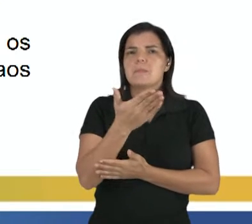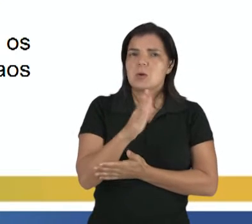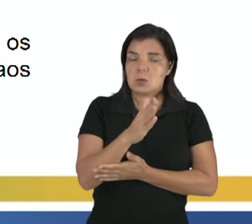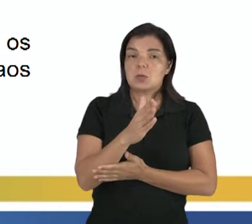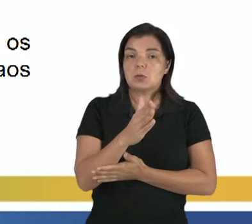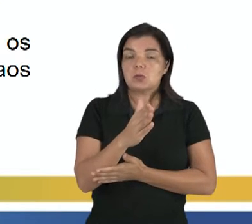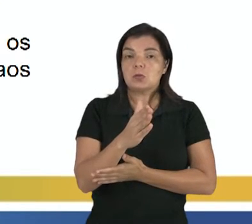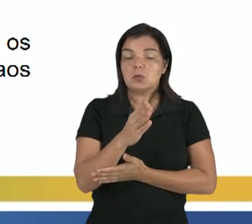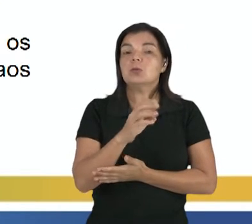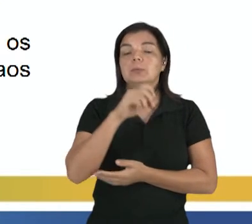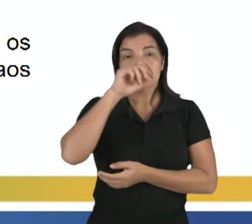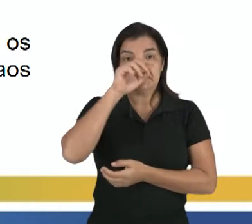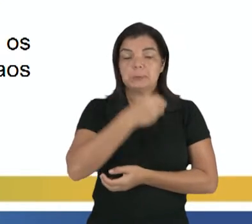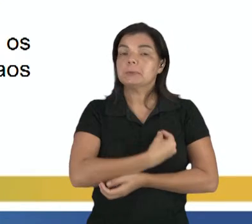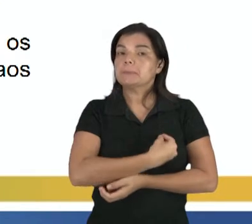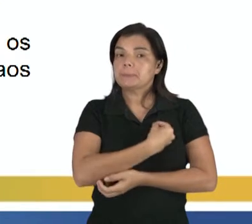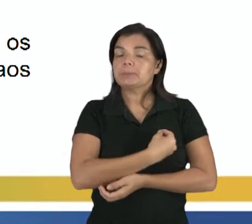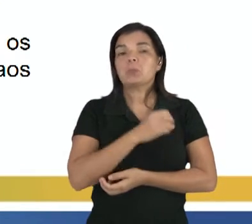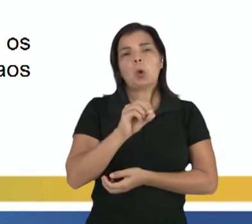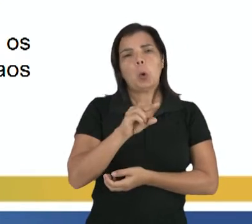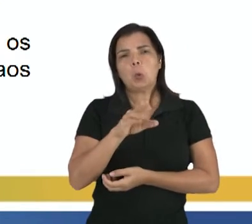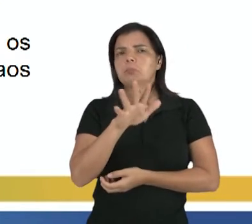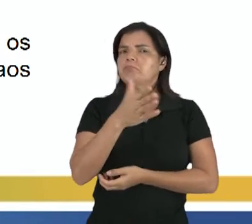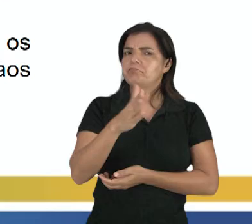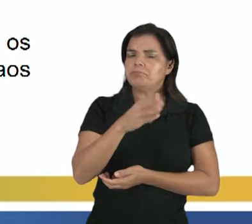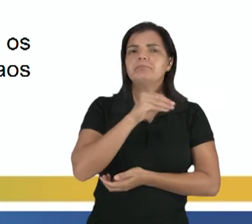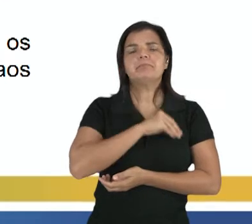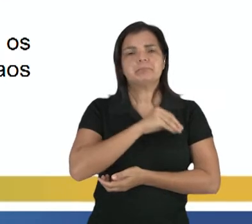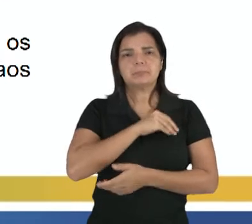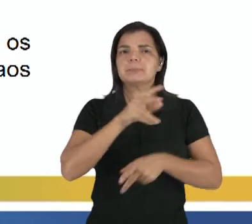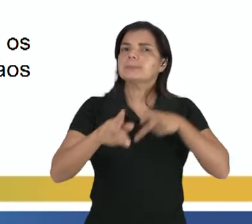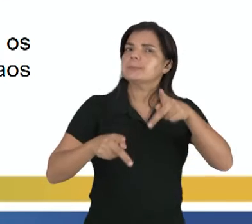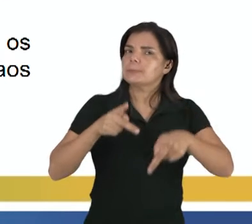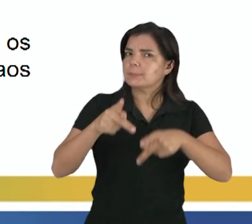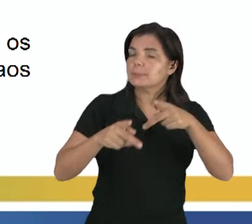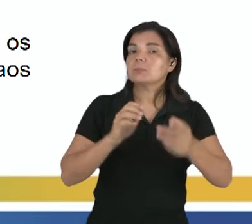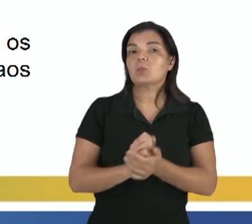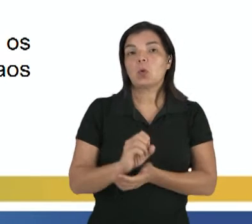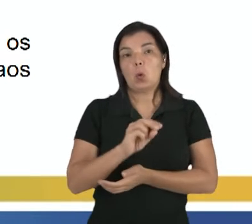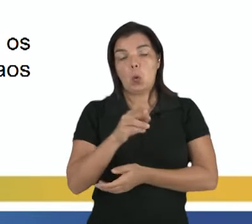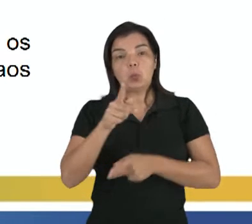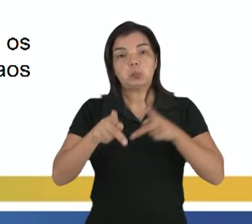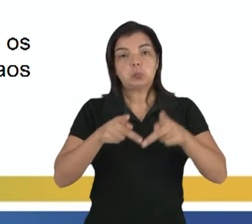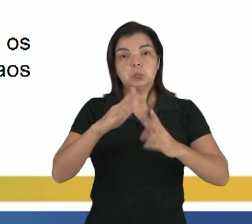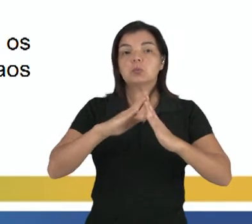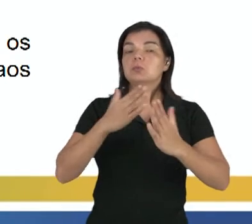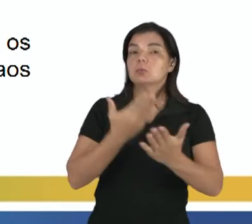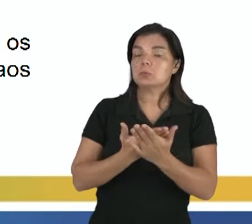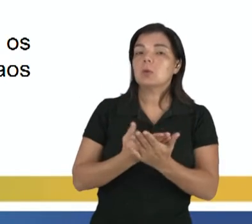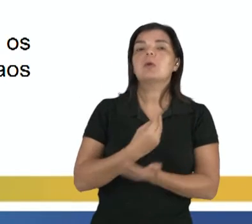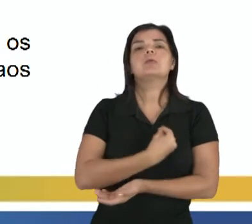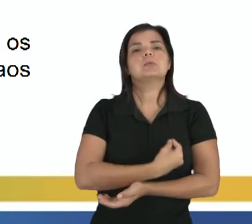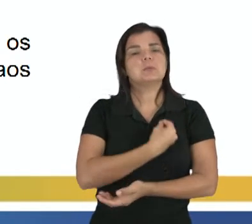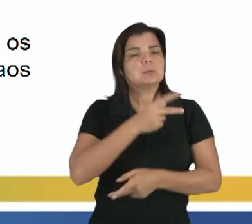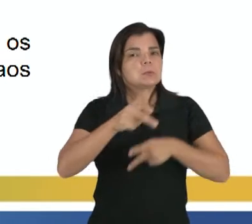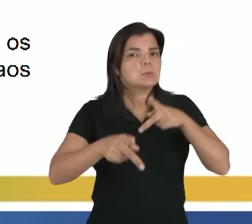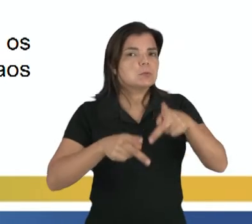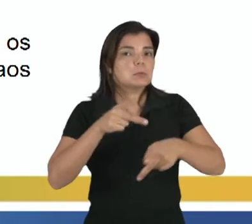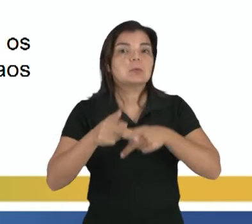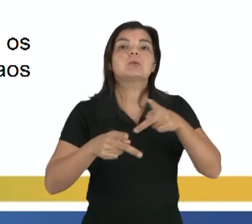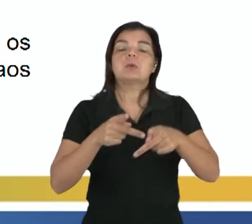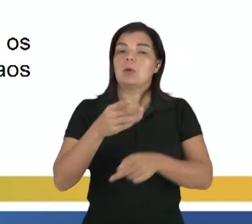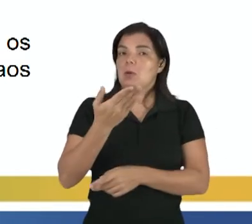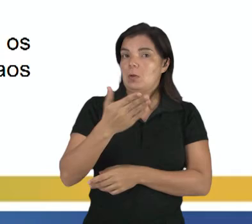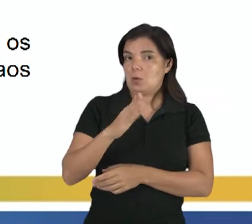média de expectativa de vida, ou uma média de renda da população, ou a média de escolaridade, existem populações em que